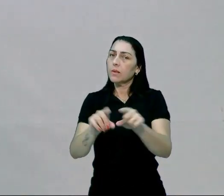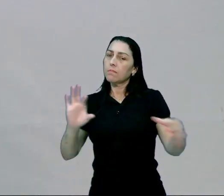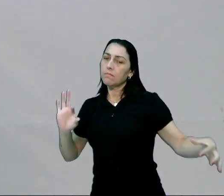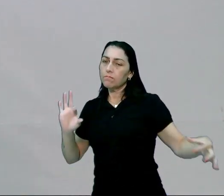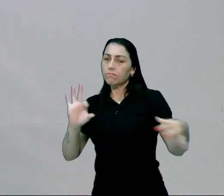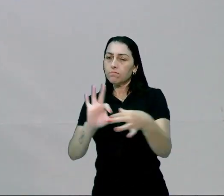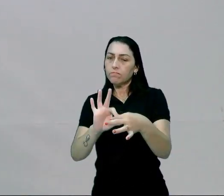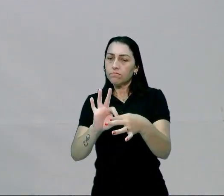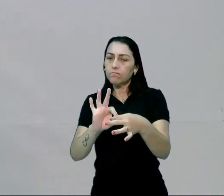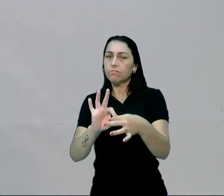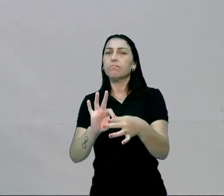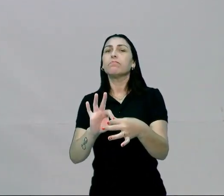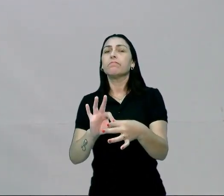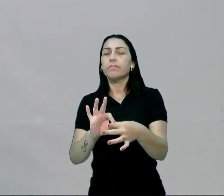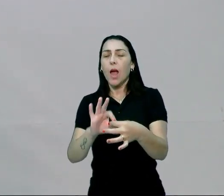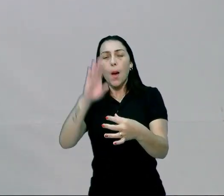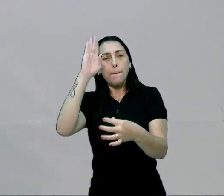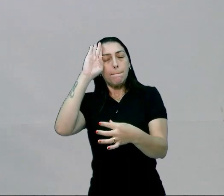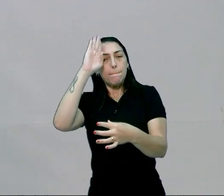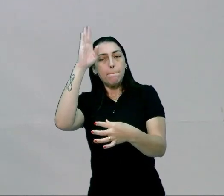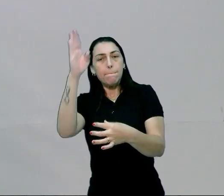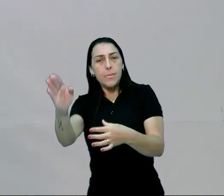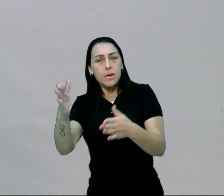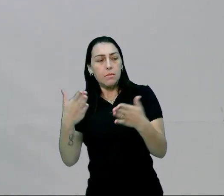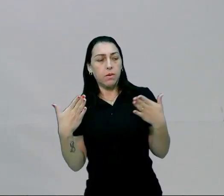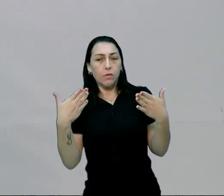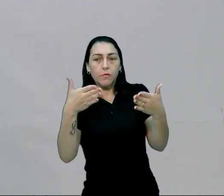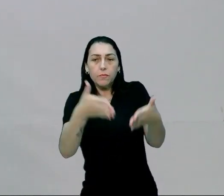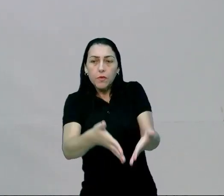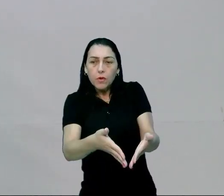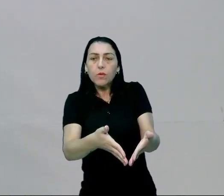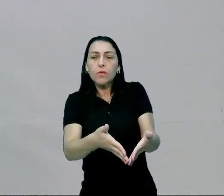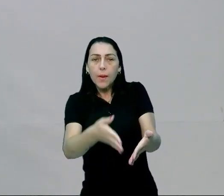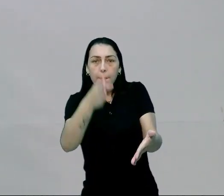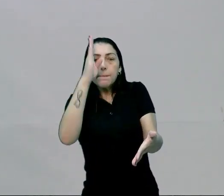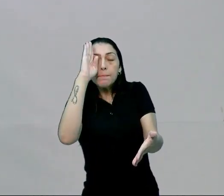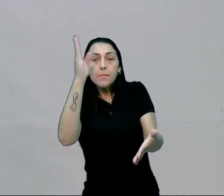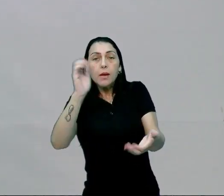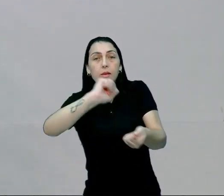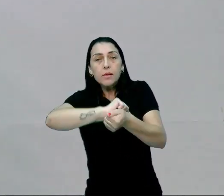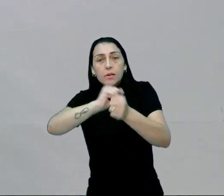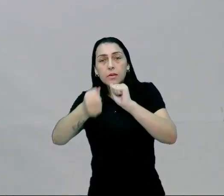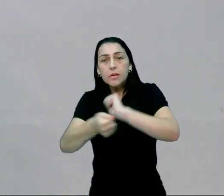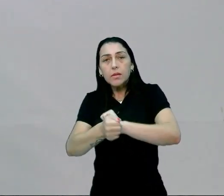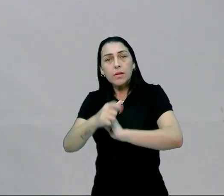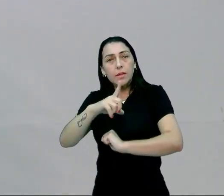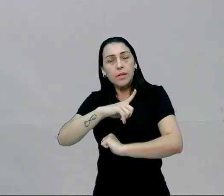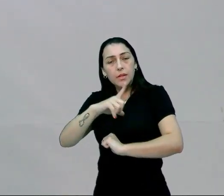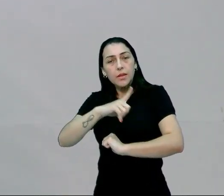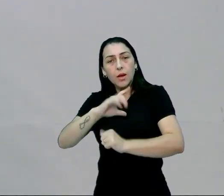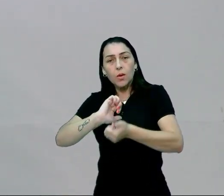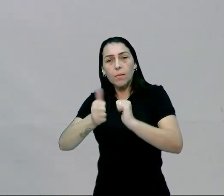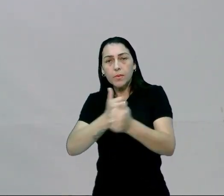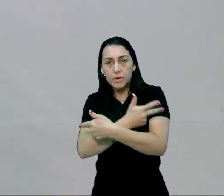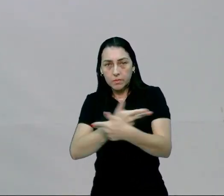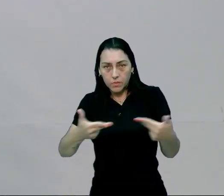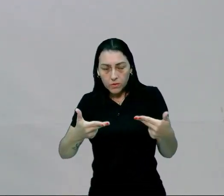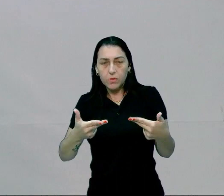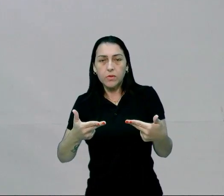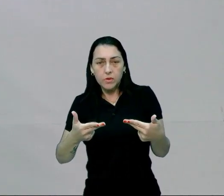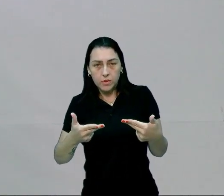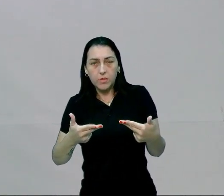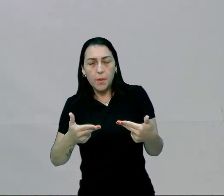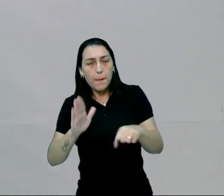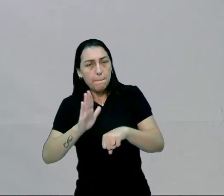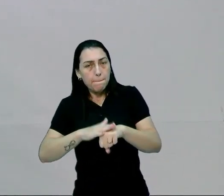nações. Esse aqui é o principal direcionamento, né? A principal associação que a gente tem com o esporte, que é essa